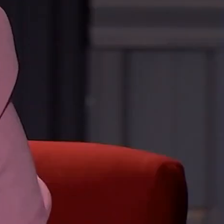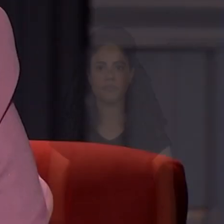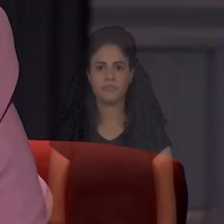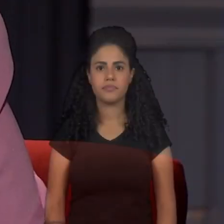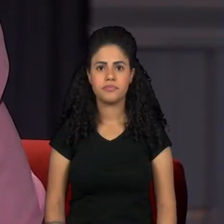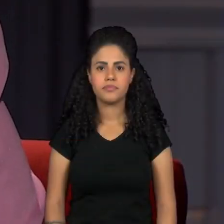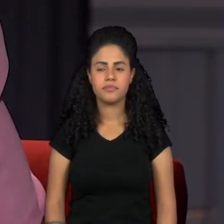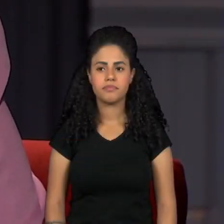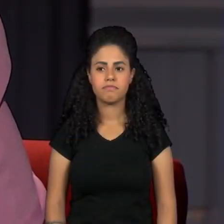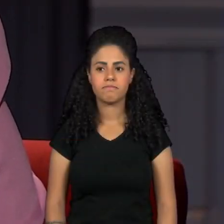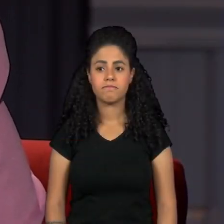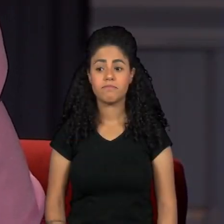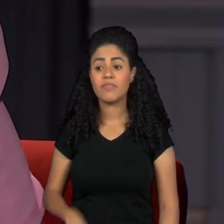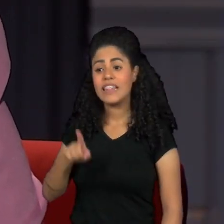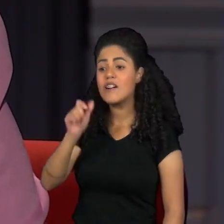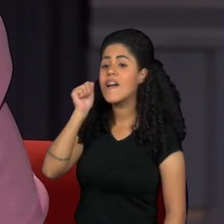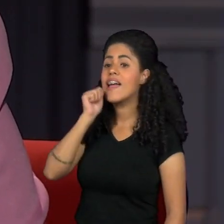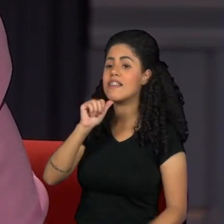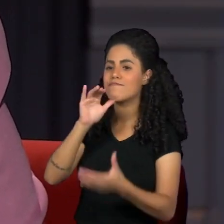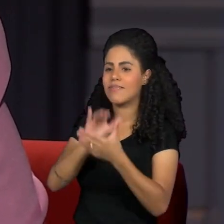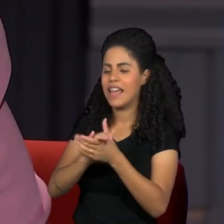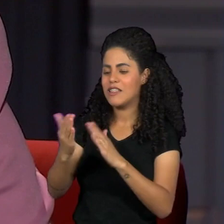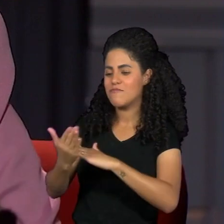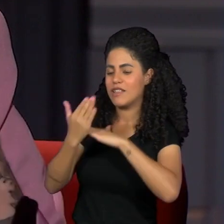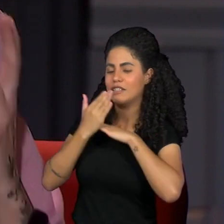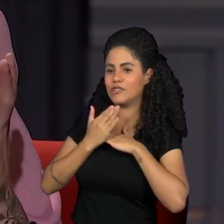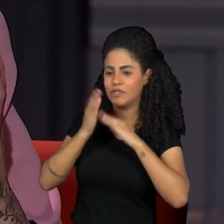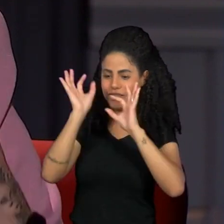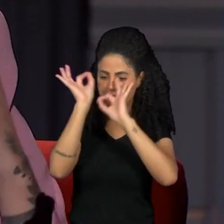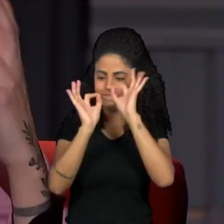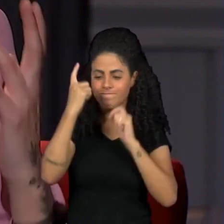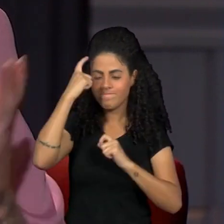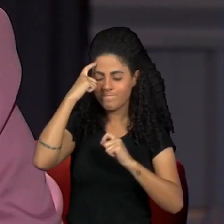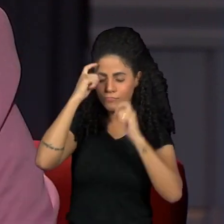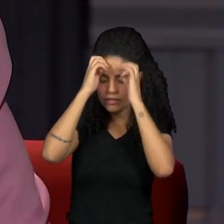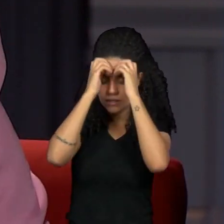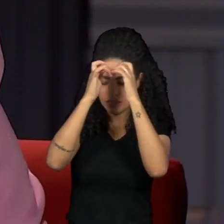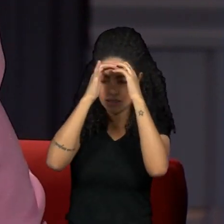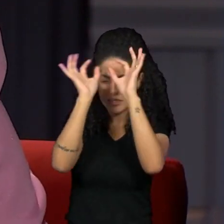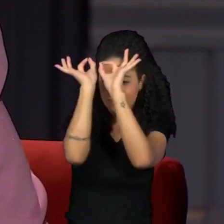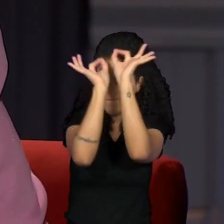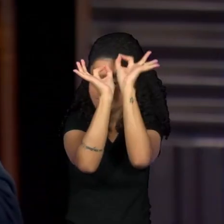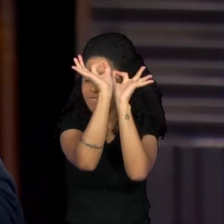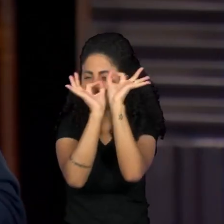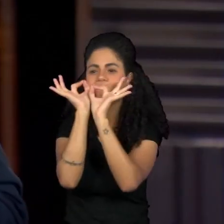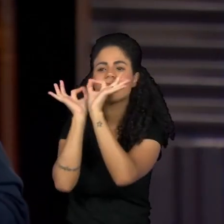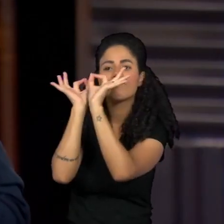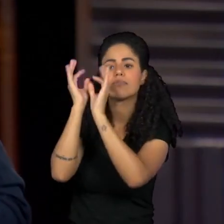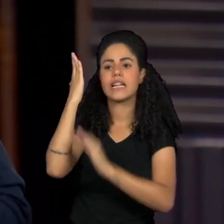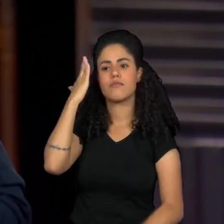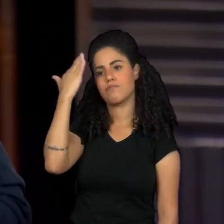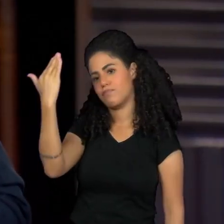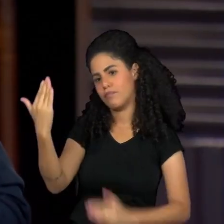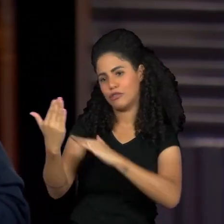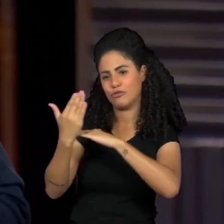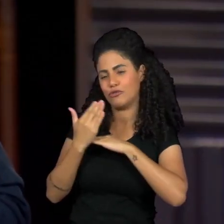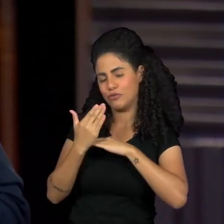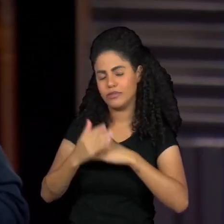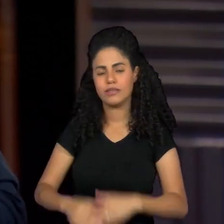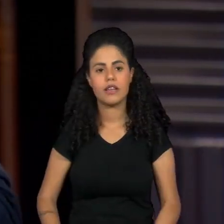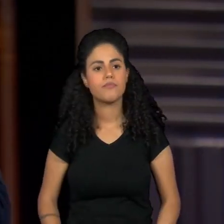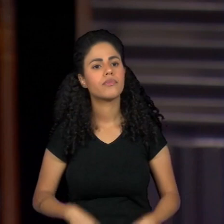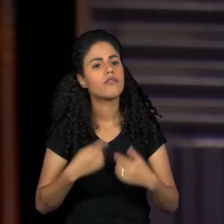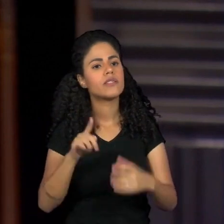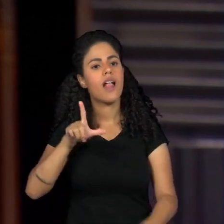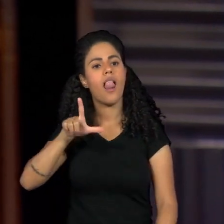Ela me ajuda nesse sentido, assim, organizando a minha mente, que é muito cheia de informação. Quando você se descobre